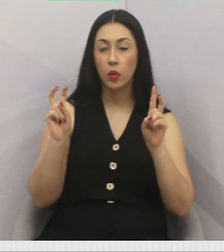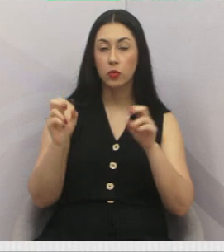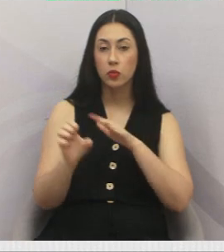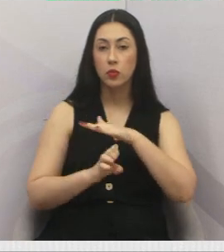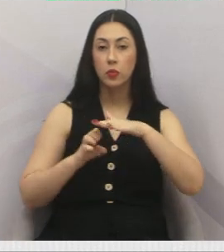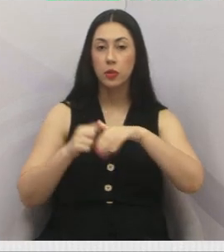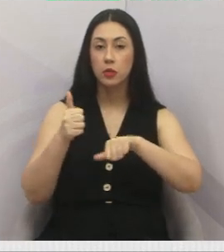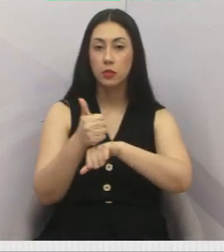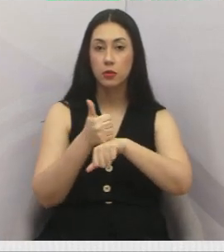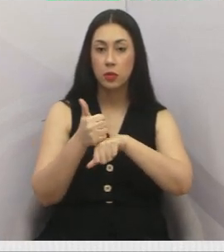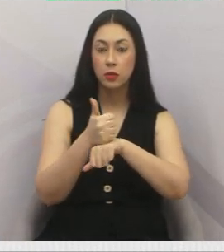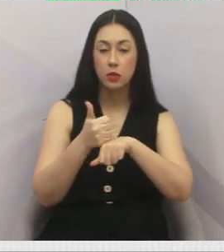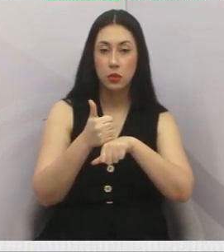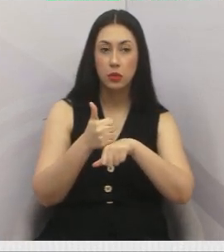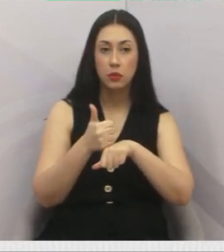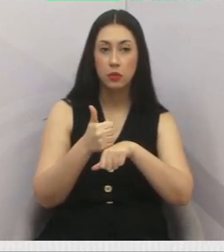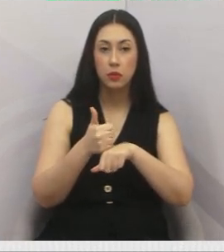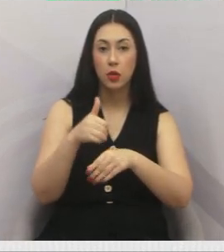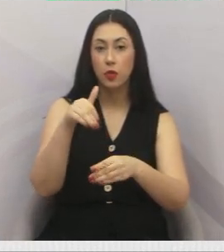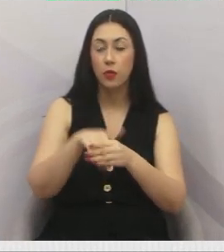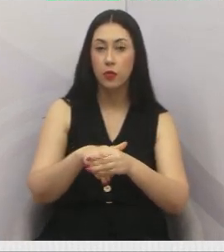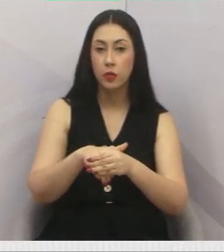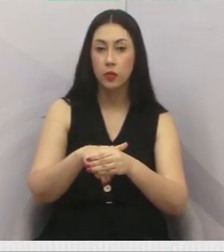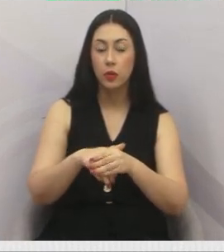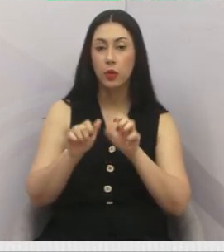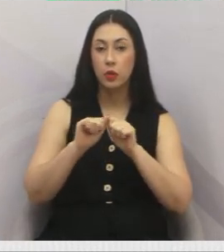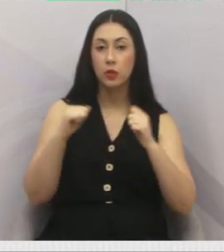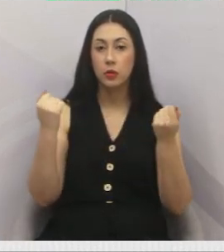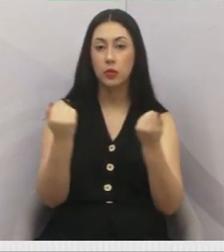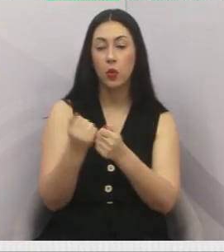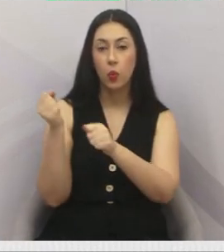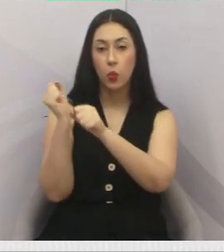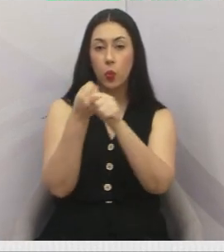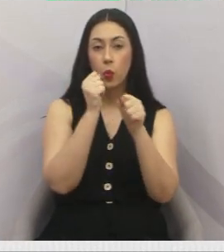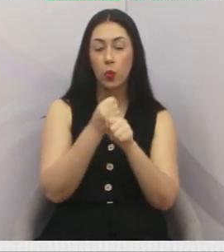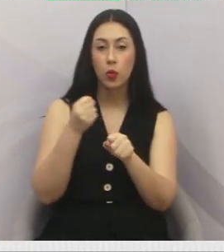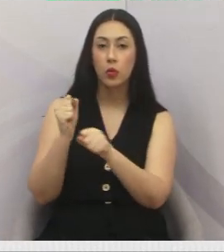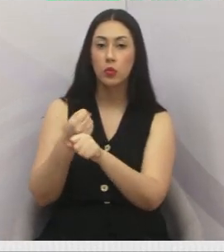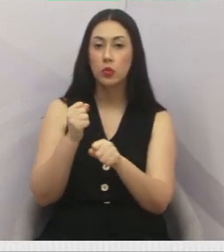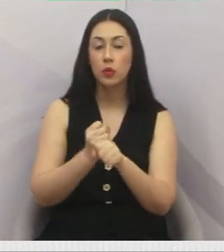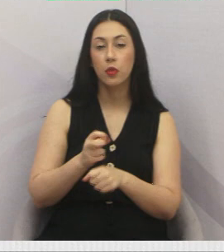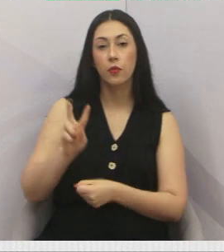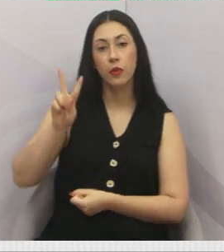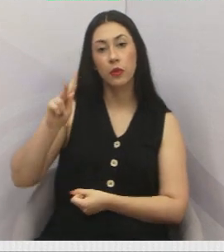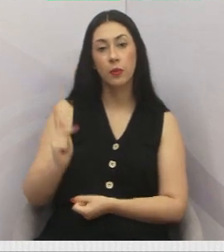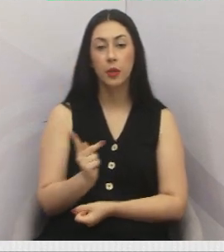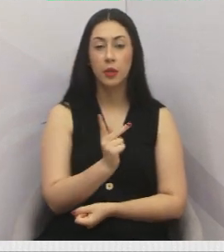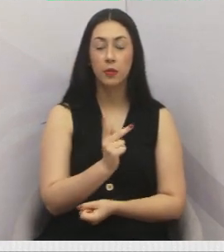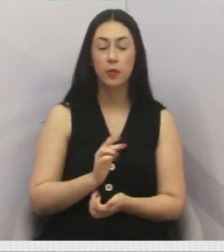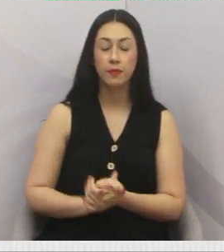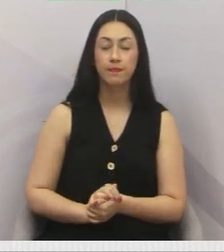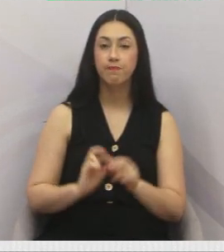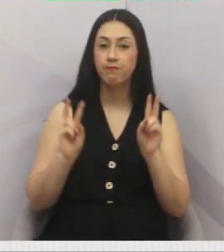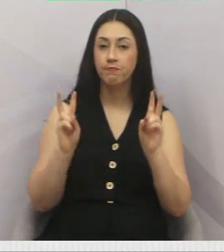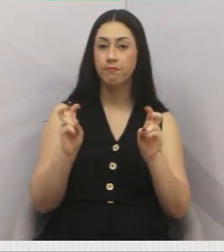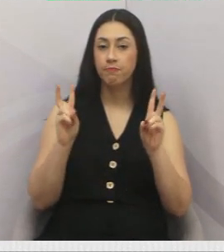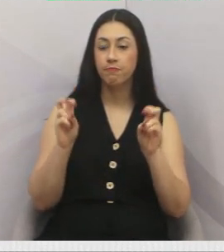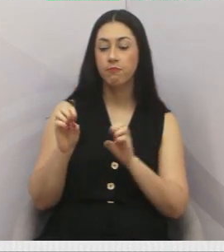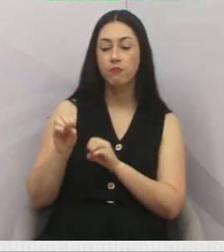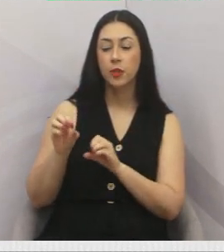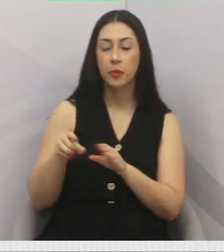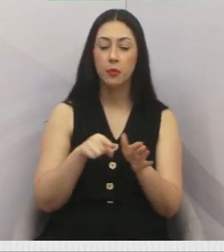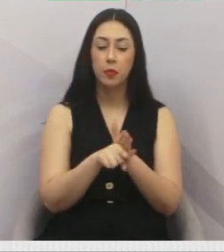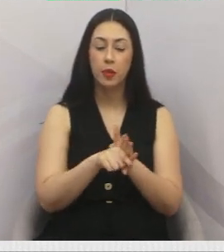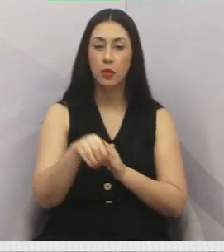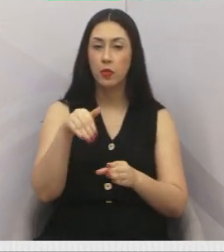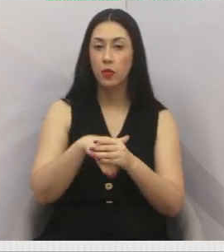Segmento empresas e entidades profissionais, um voto para a Associação das Construtoras, a Convap. Segmento entidades acadêmicas,